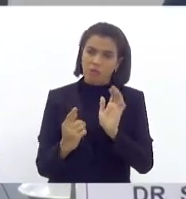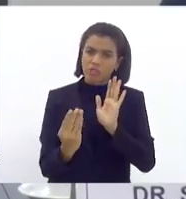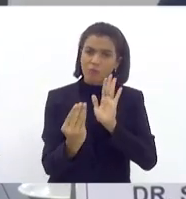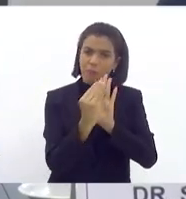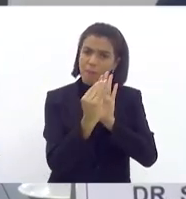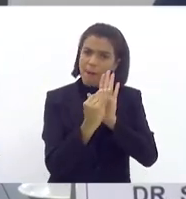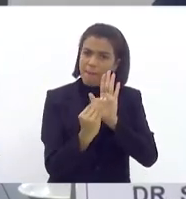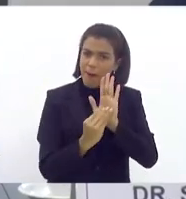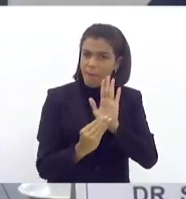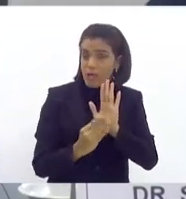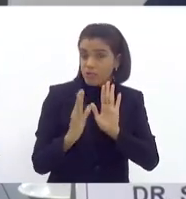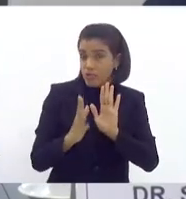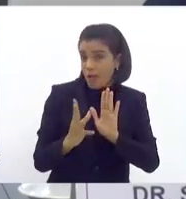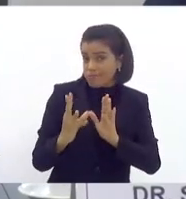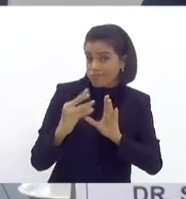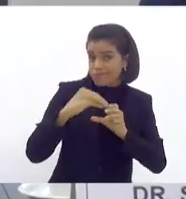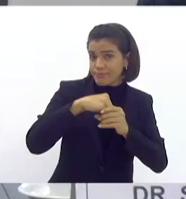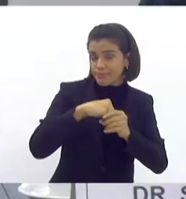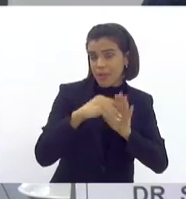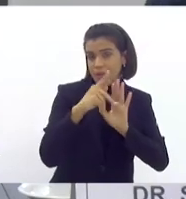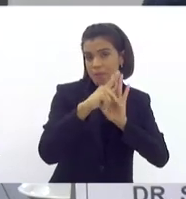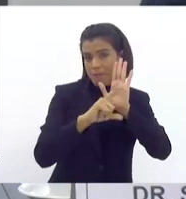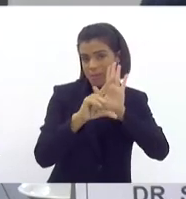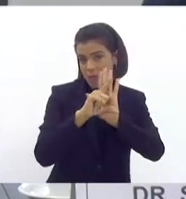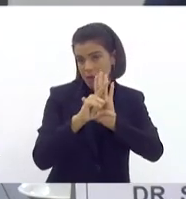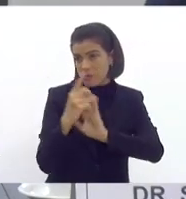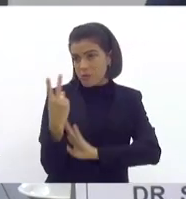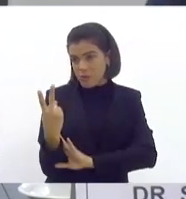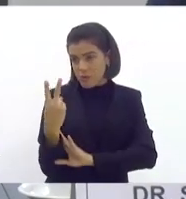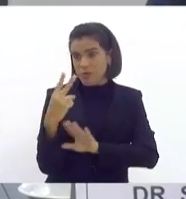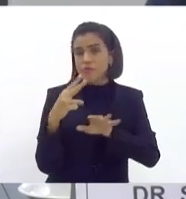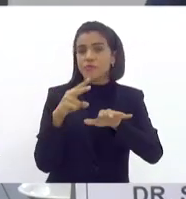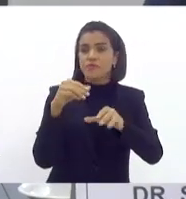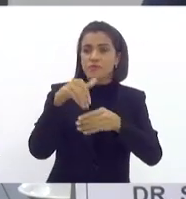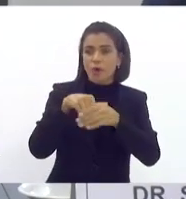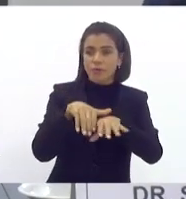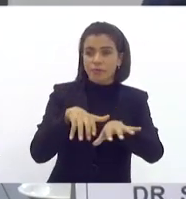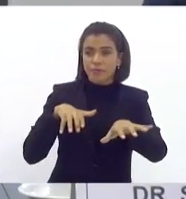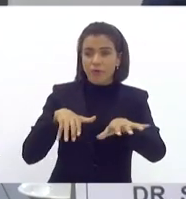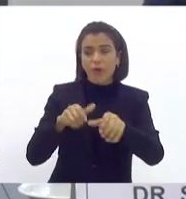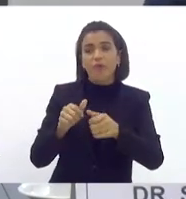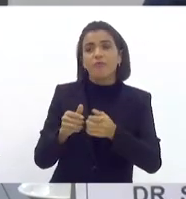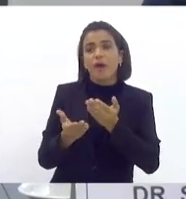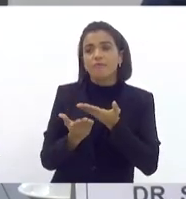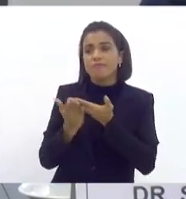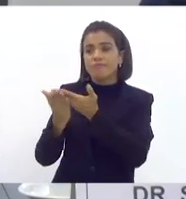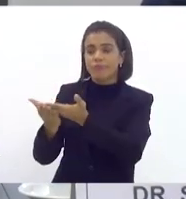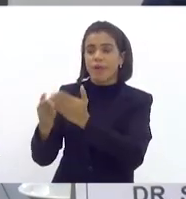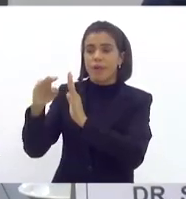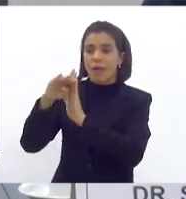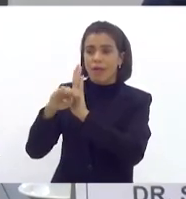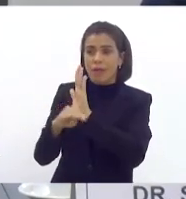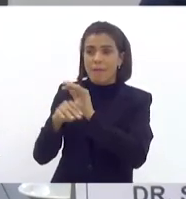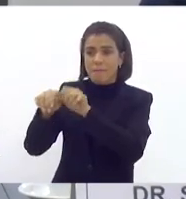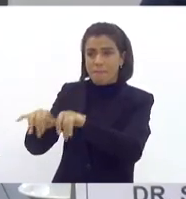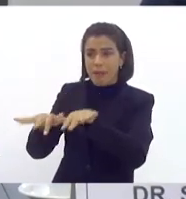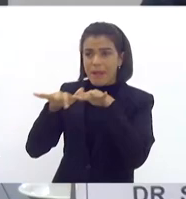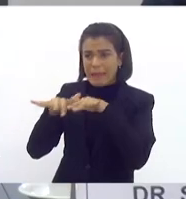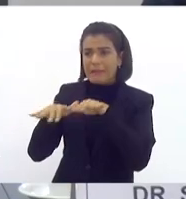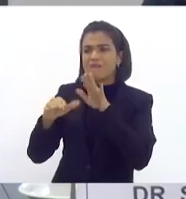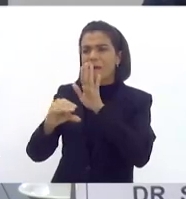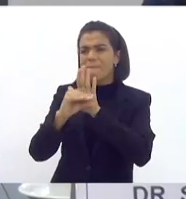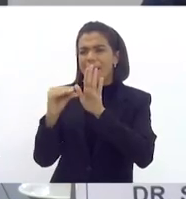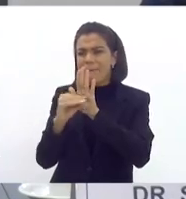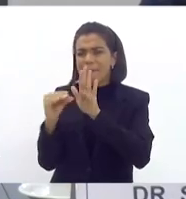e incorporado no PL, no processo, os dois votos. O processo vai a plenário em primeira, recebe uma dezena de emendas